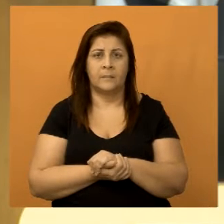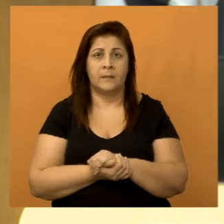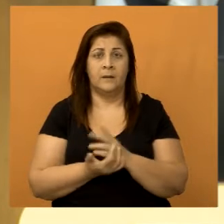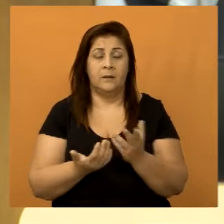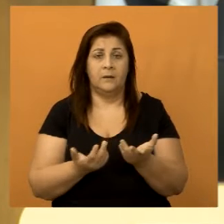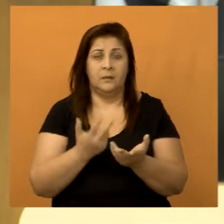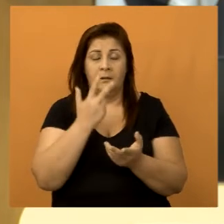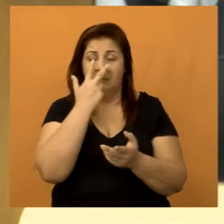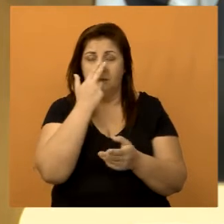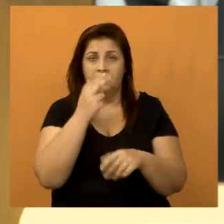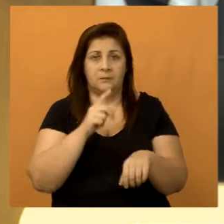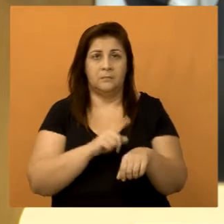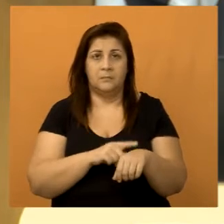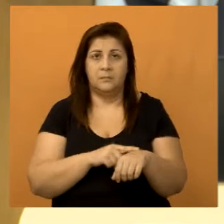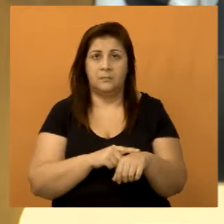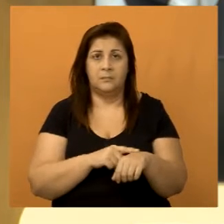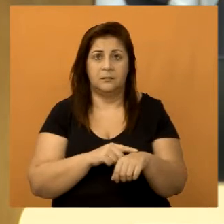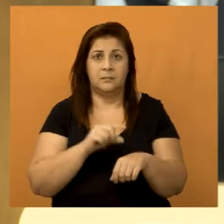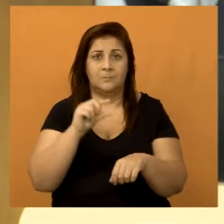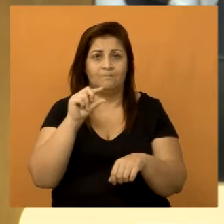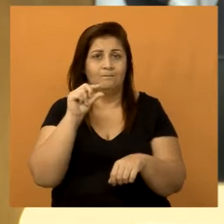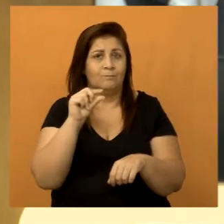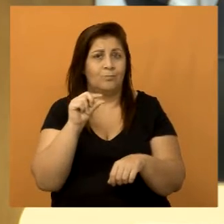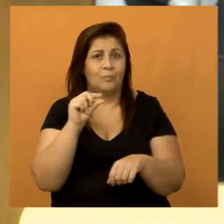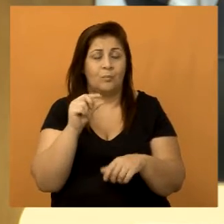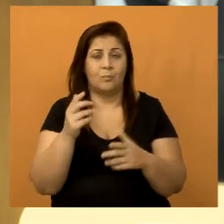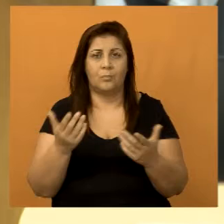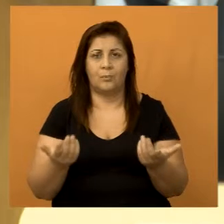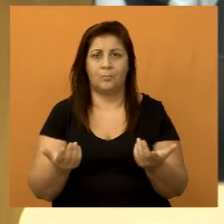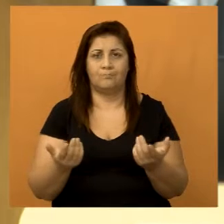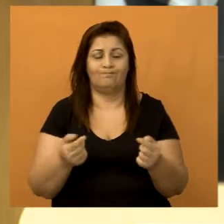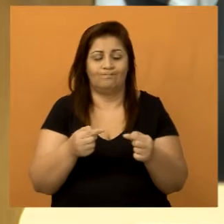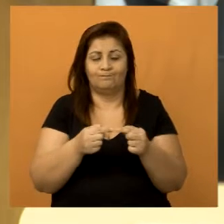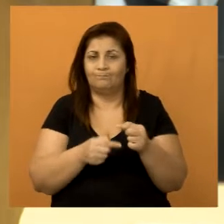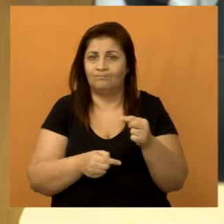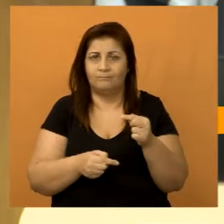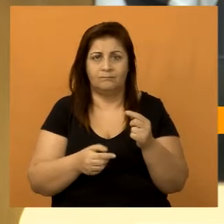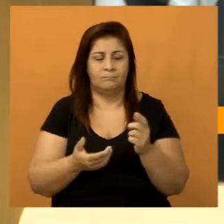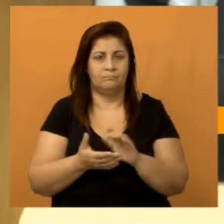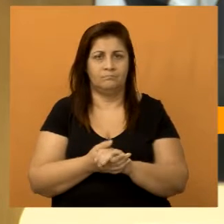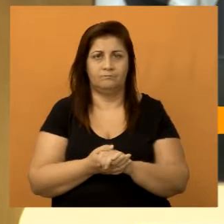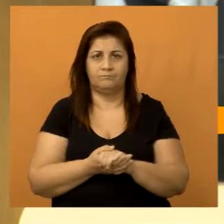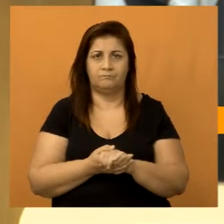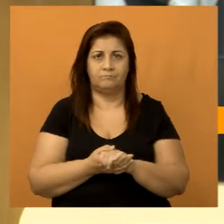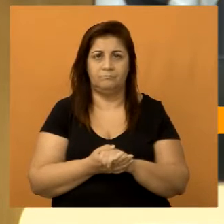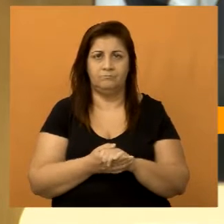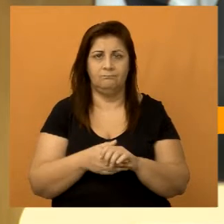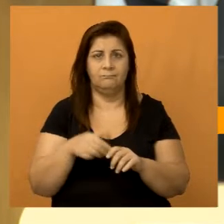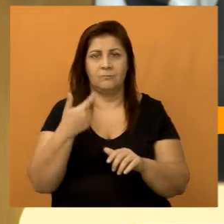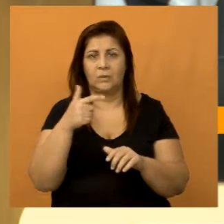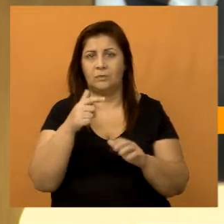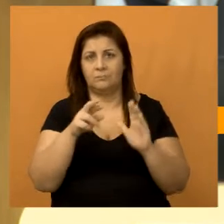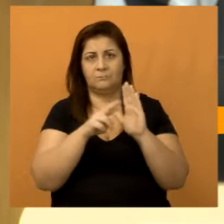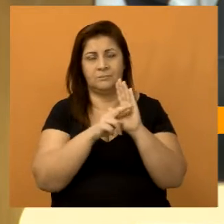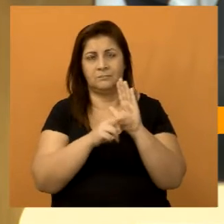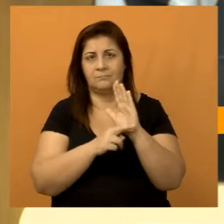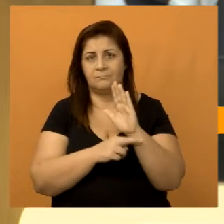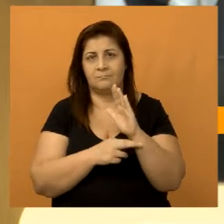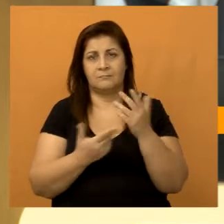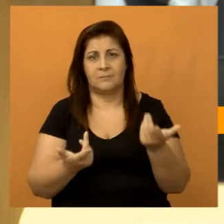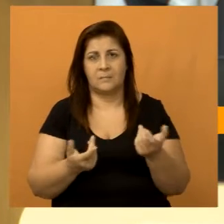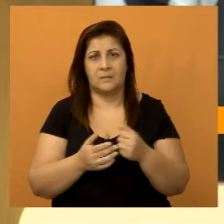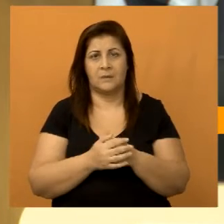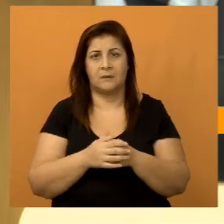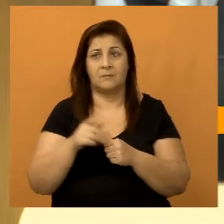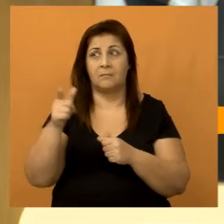Acho que é um tempo muito inadequado, muito curto, não está previsto no regimento, então seria uma determinação